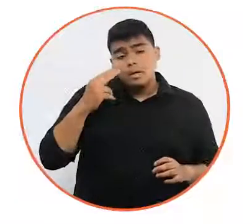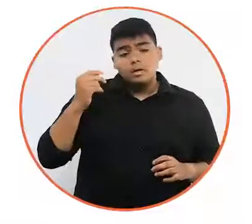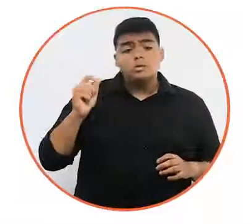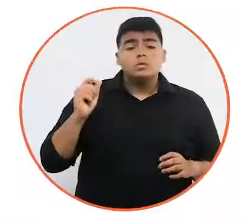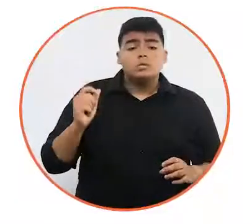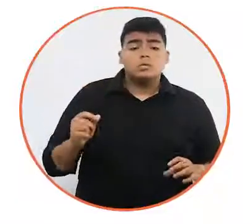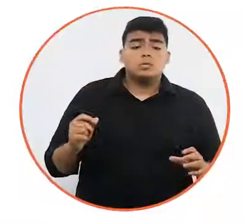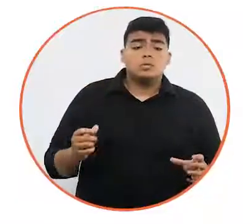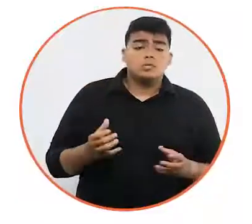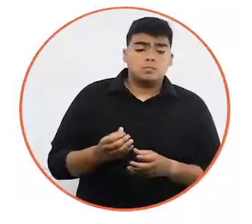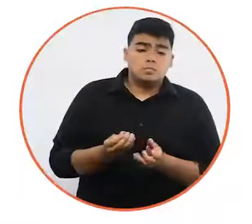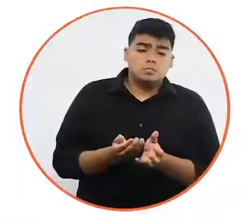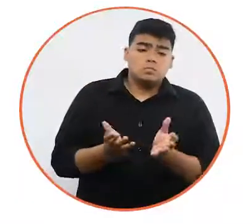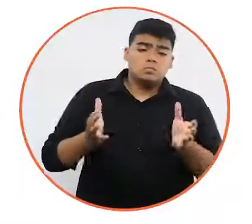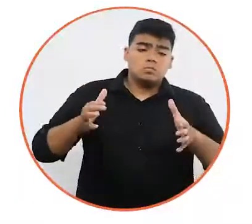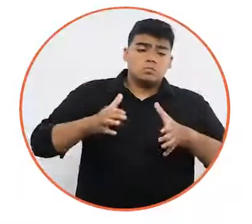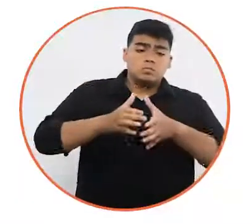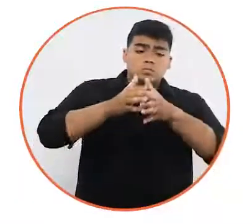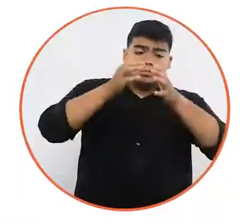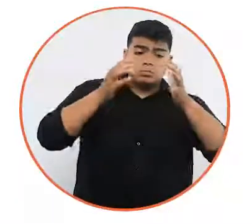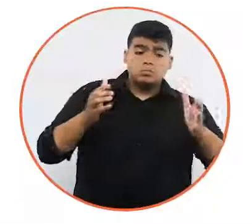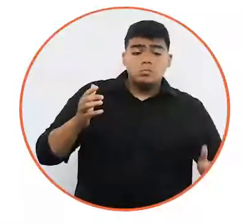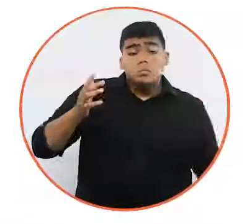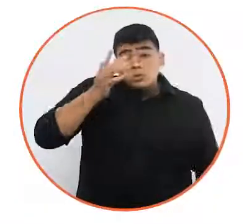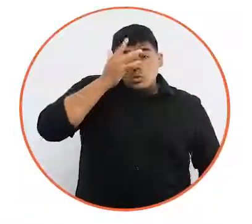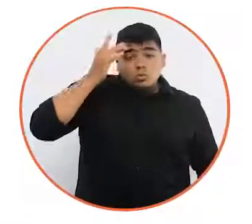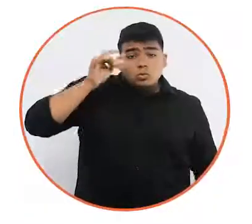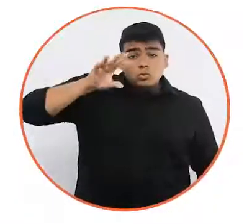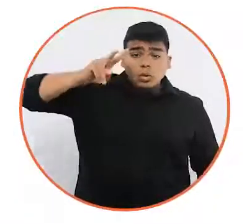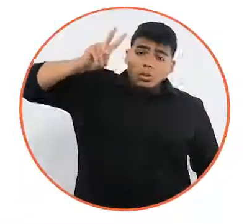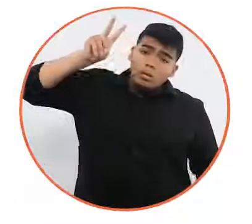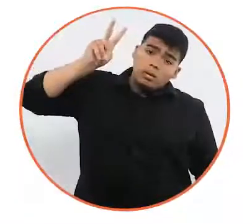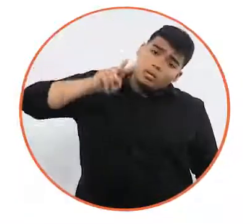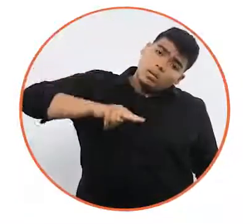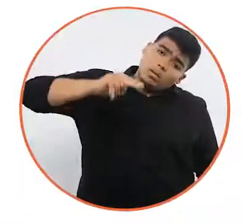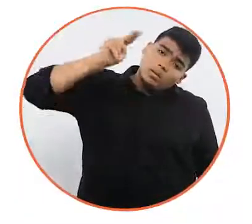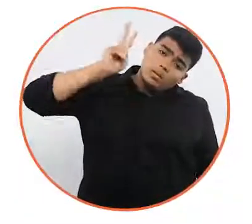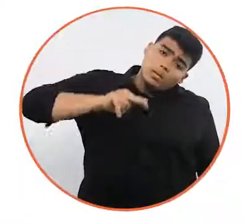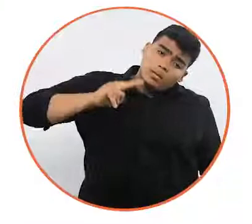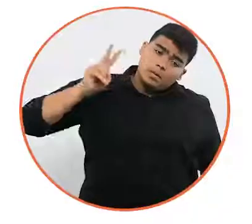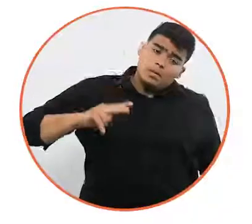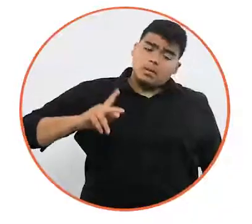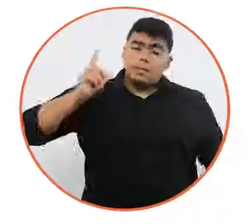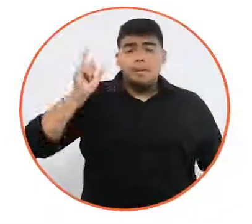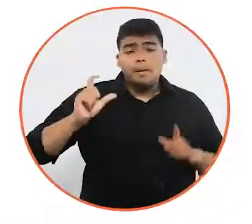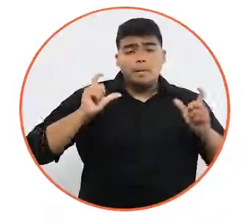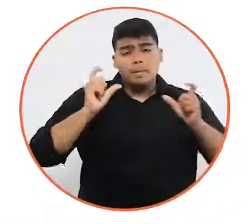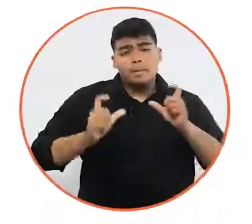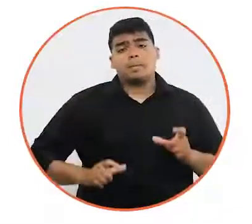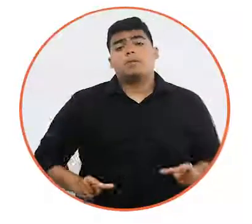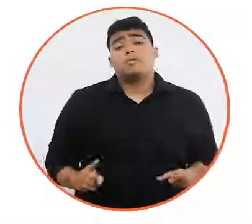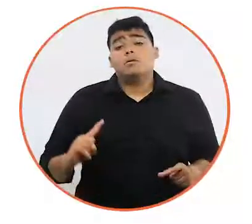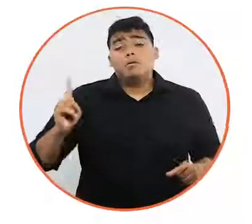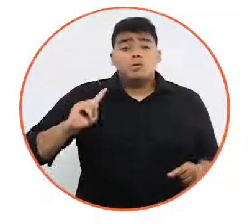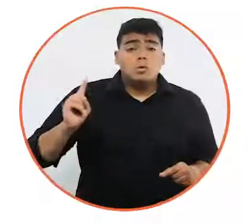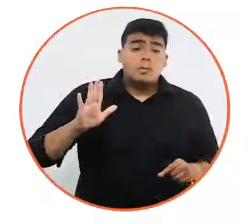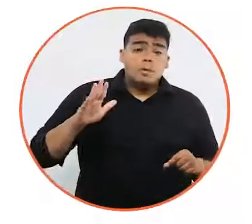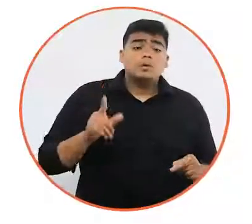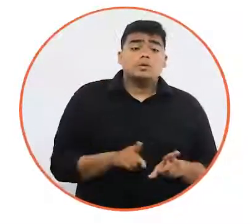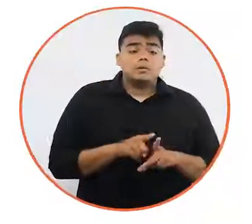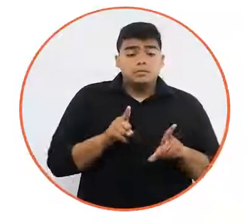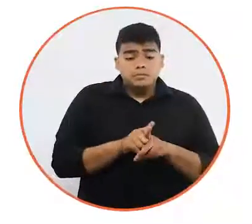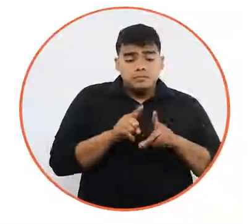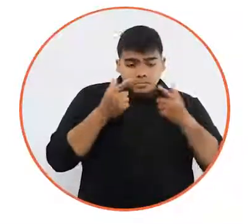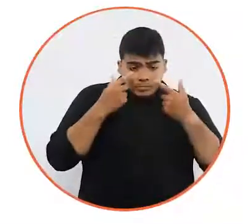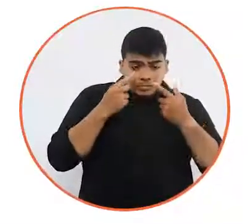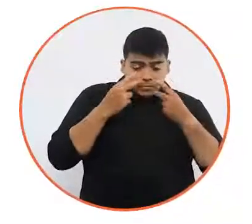ampulheta. Você, para analisar esse texto, você não olha apenas o aspecto verbal, as palavras, funil, mas também o